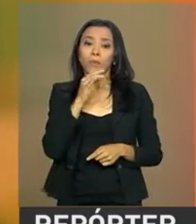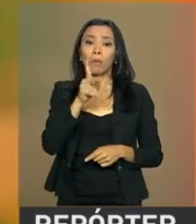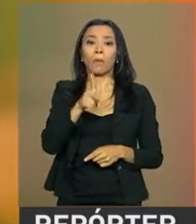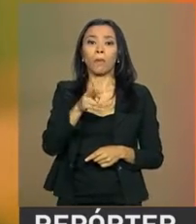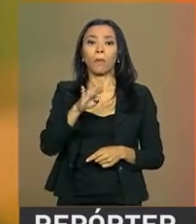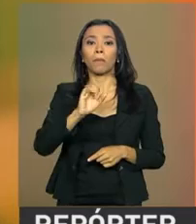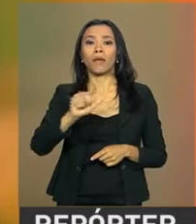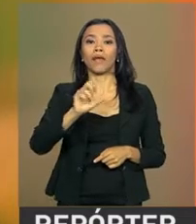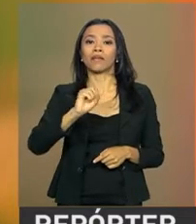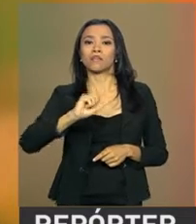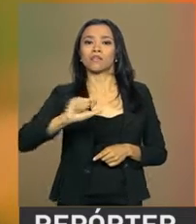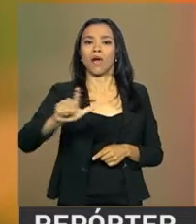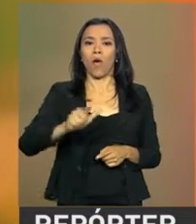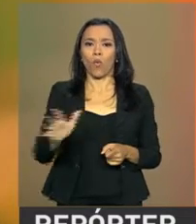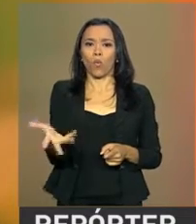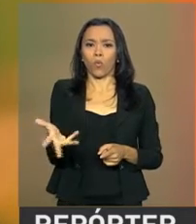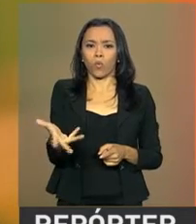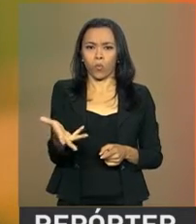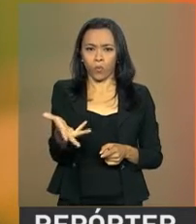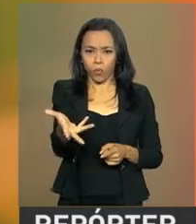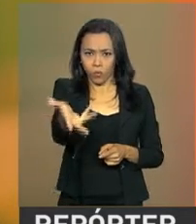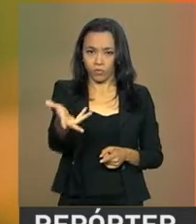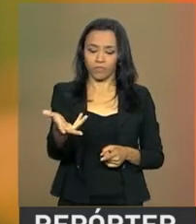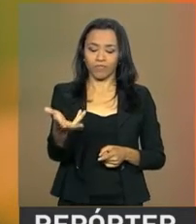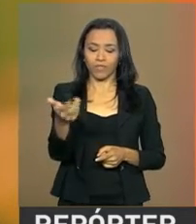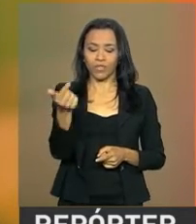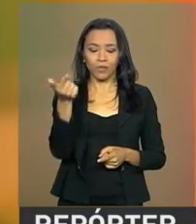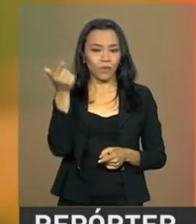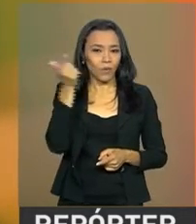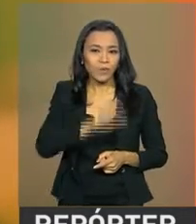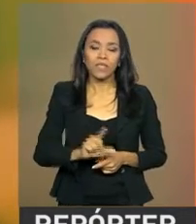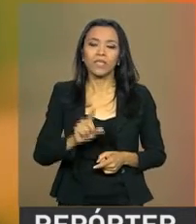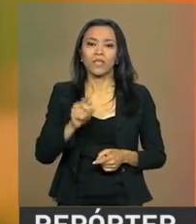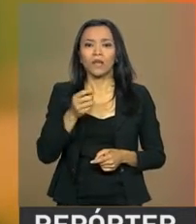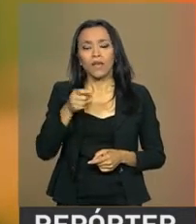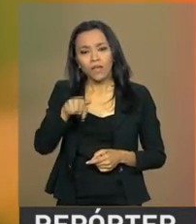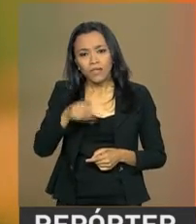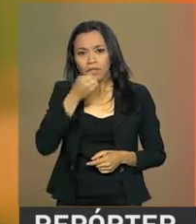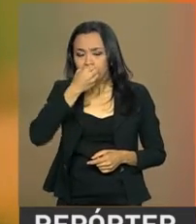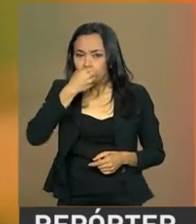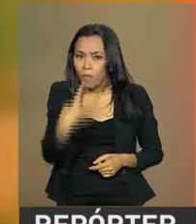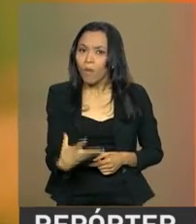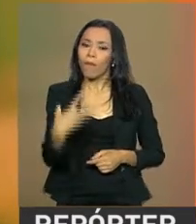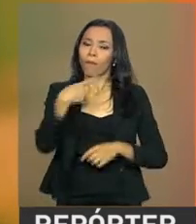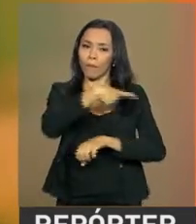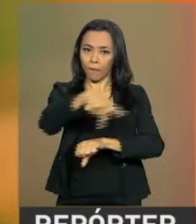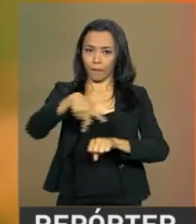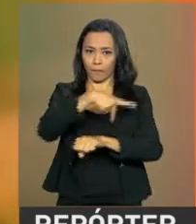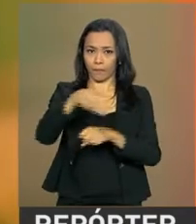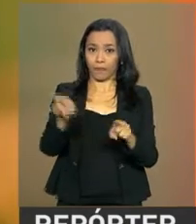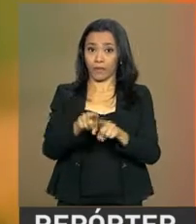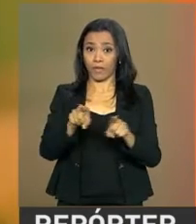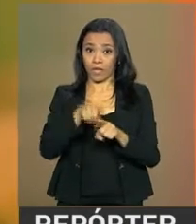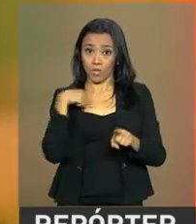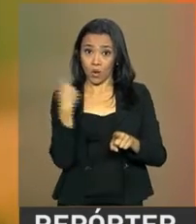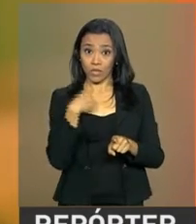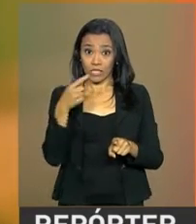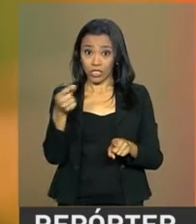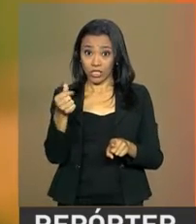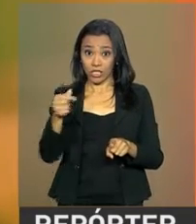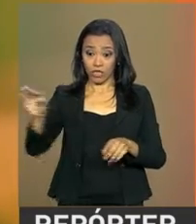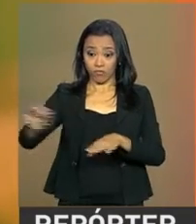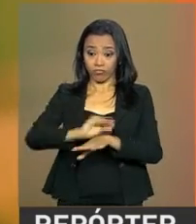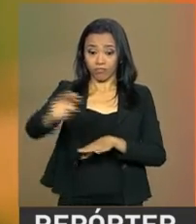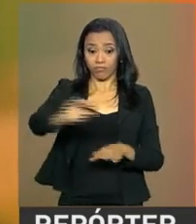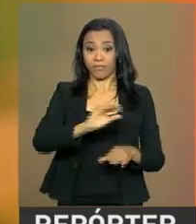pré-sal na velocidade que ele pode ser desenvolvido. Então, isso é muito bom para o país, porque nós vamos ter a condição de atrair investidores